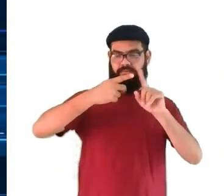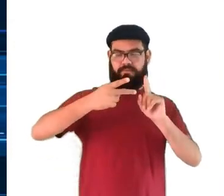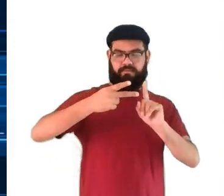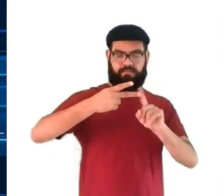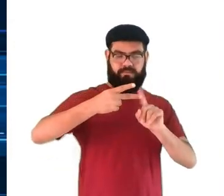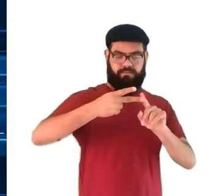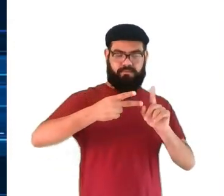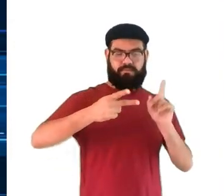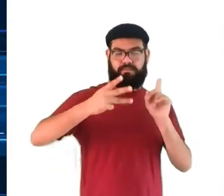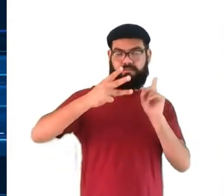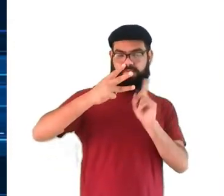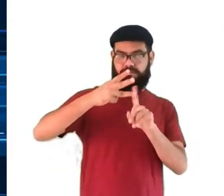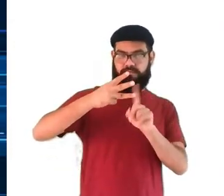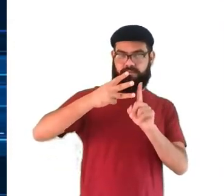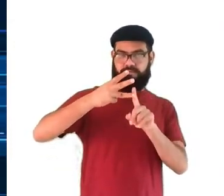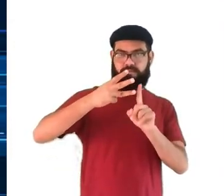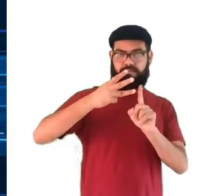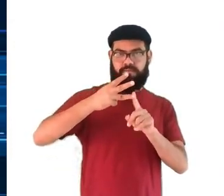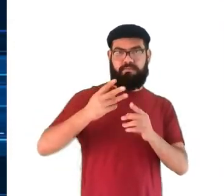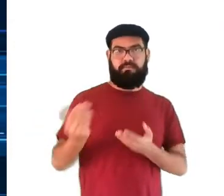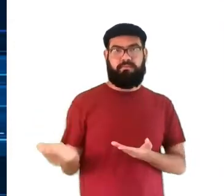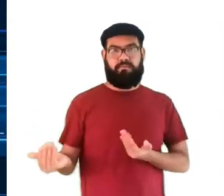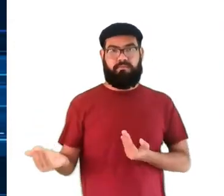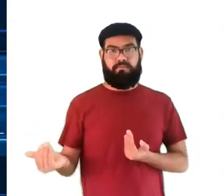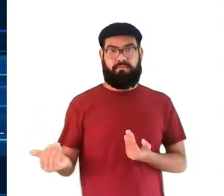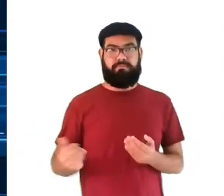a terceira etapa da adolescência,